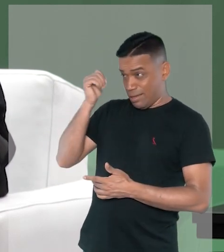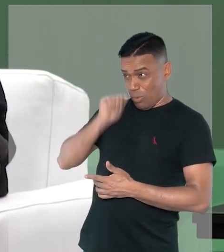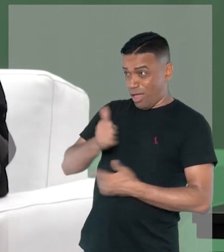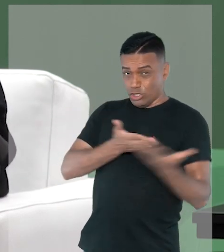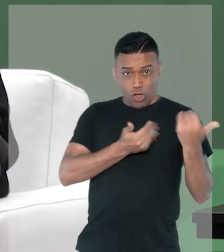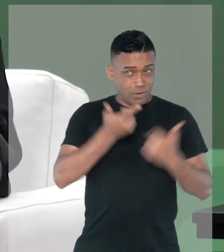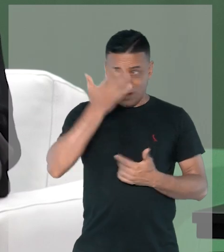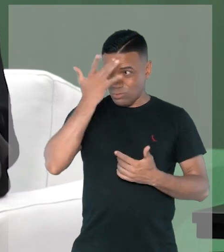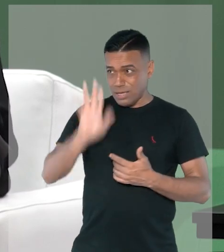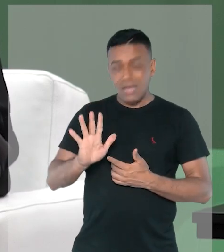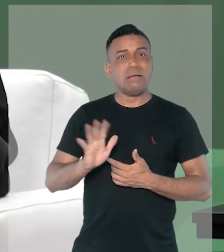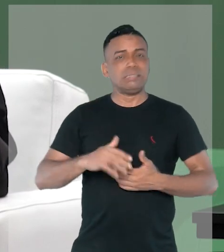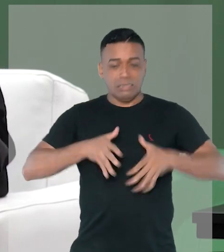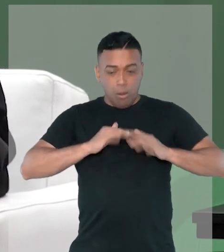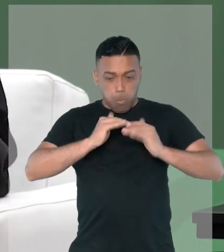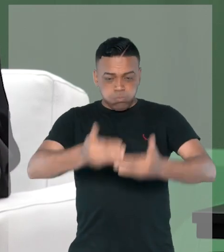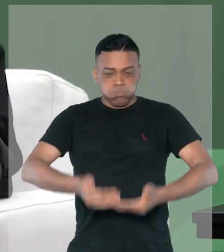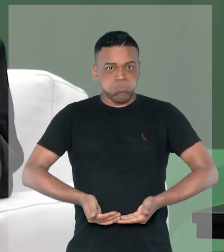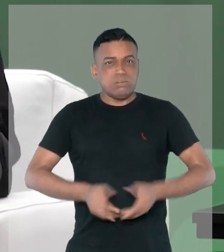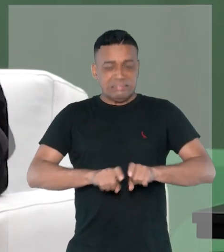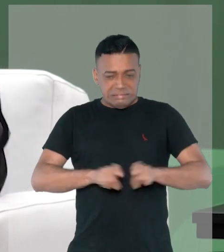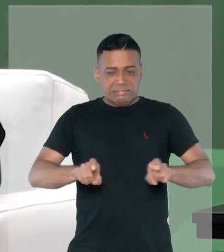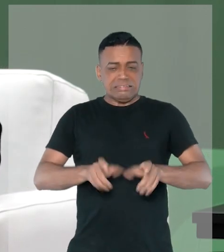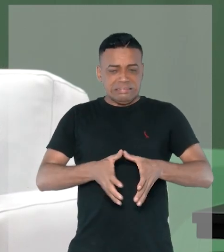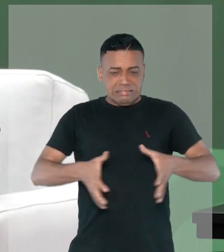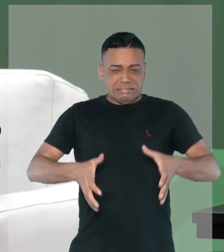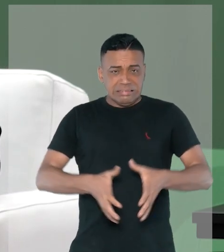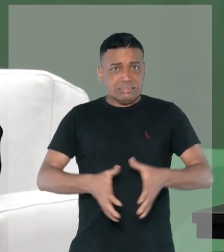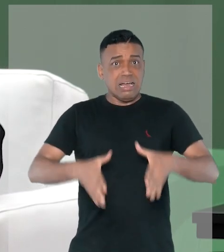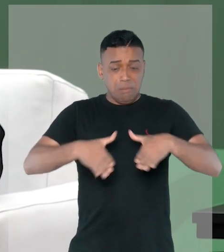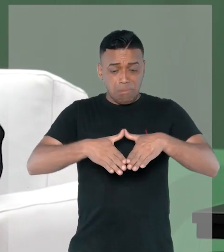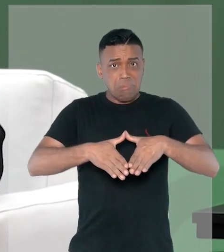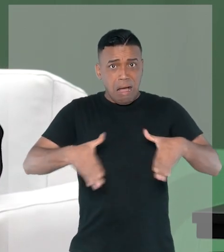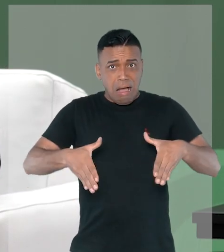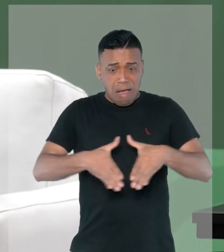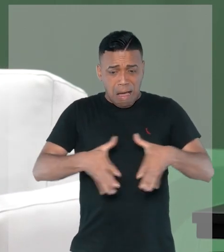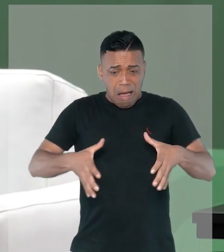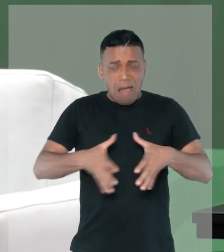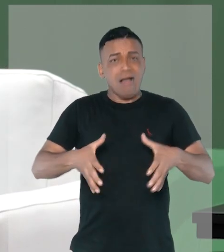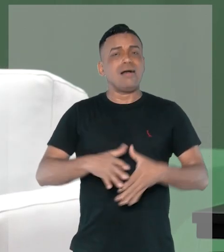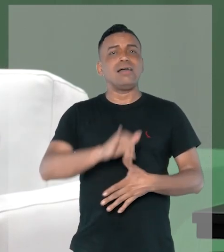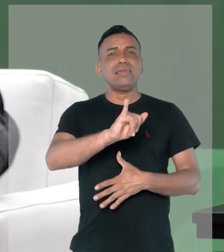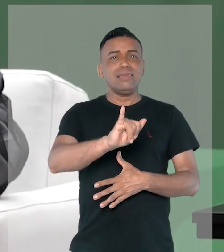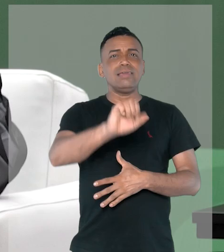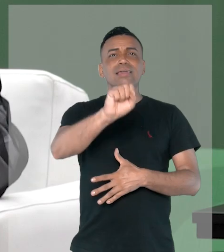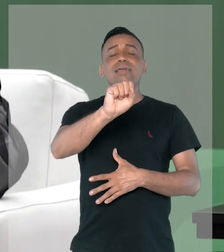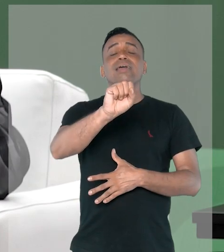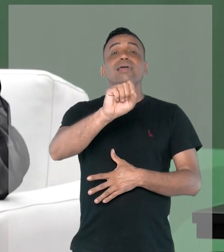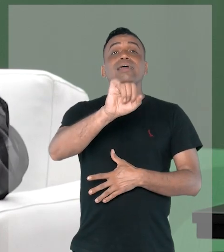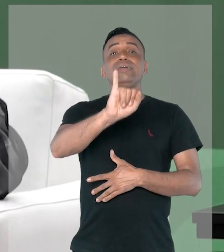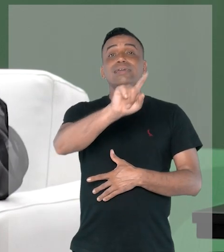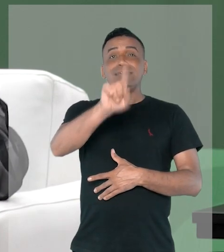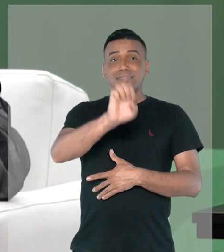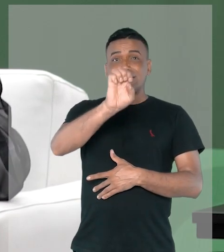Dói. Tem cólicas, para ficar abrindo aqui, né? A irmã, a Isis Boff, escreveu um